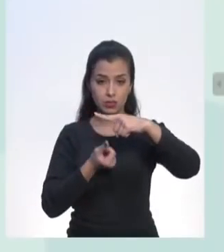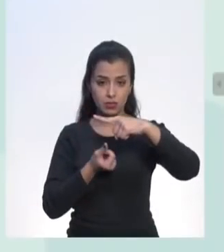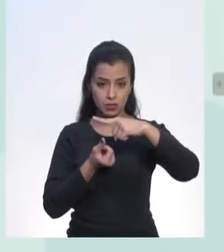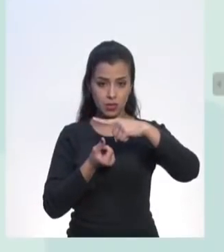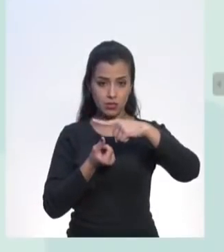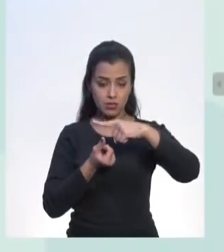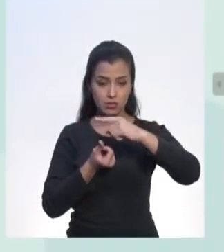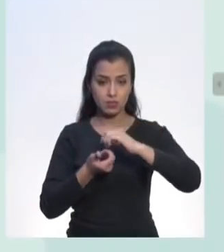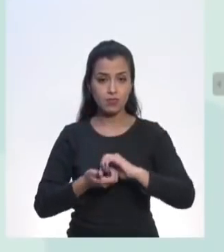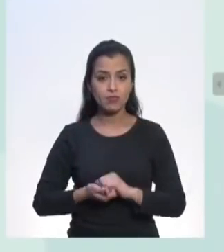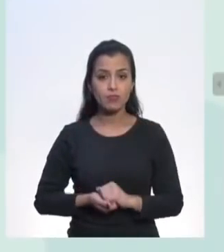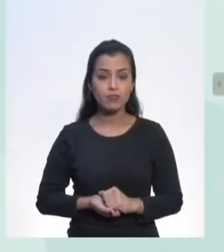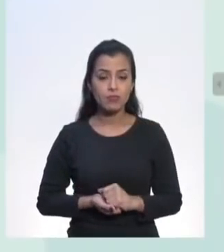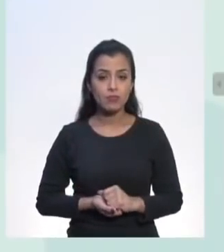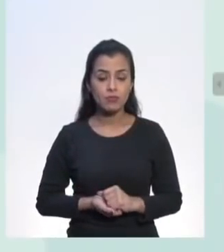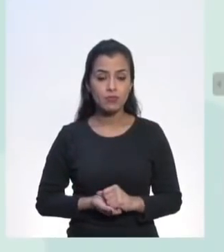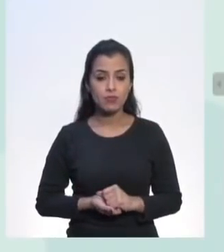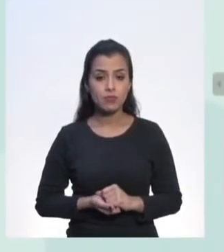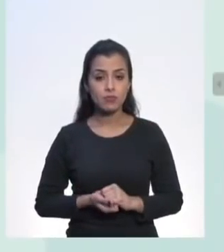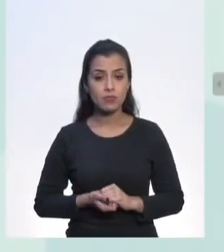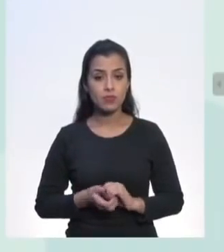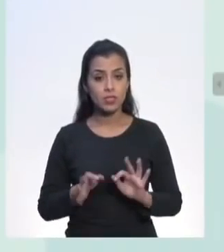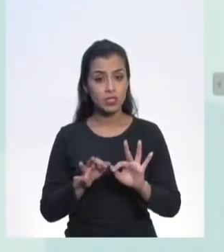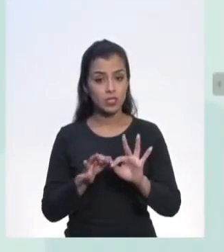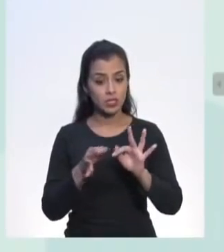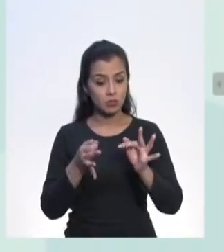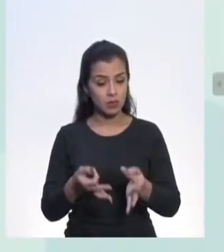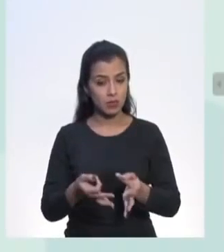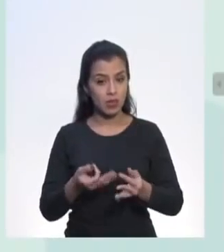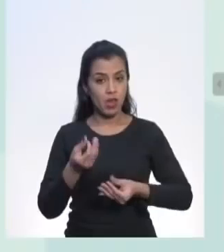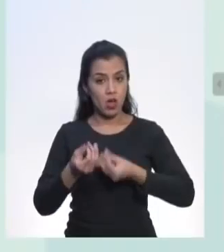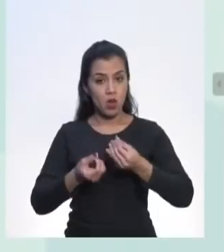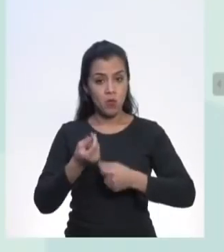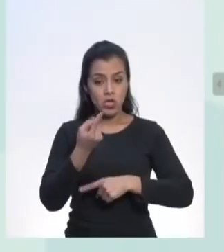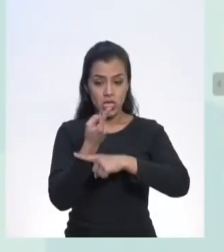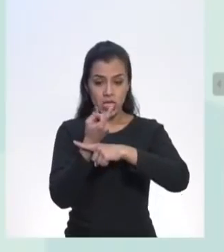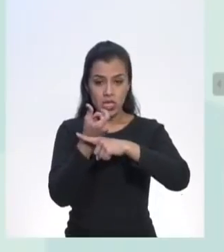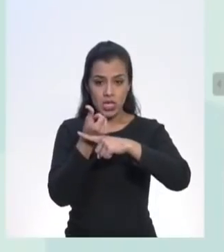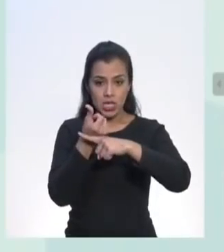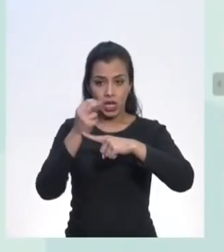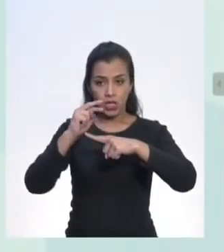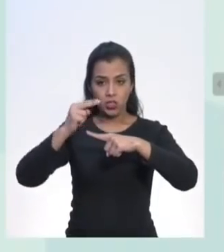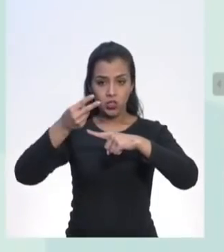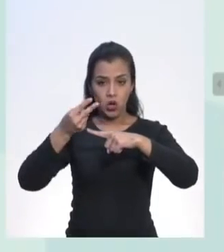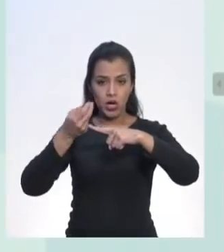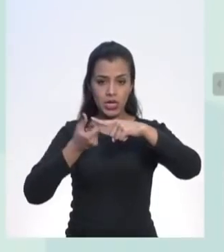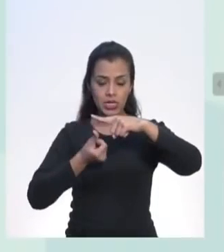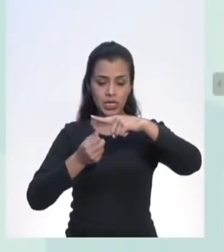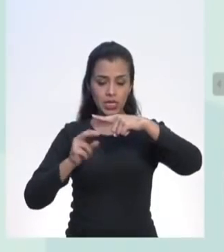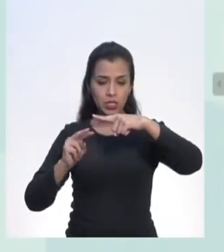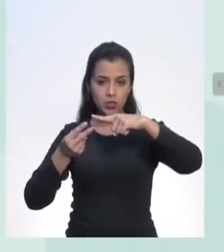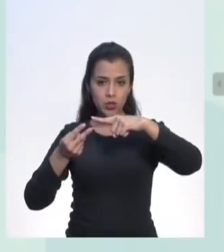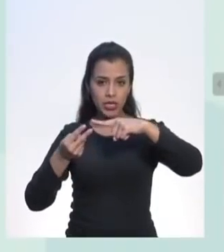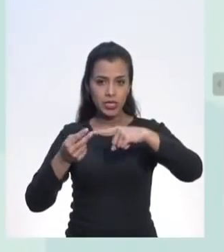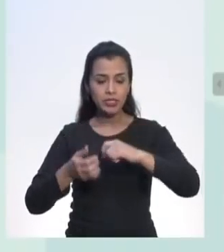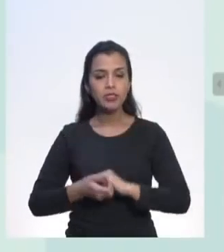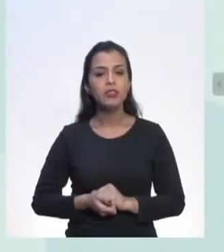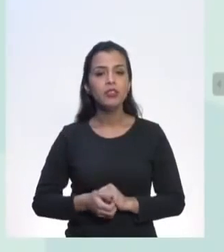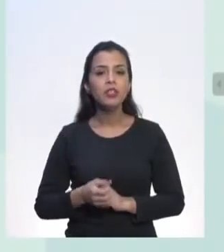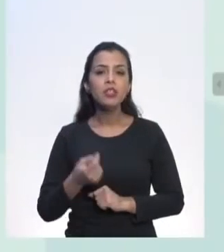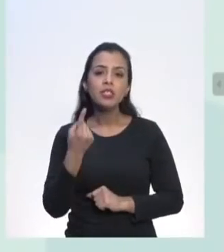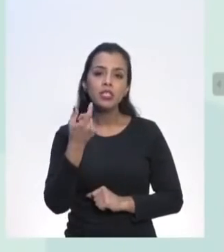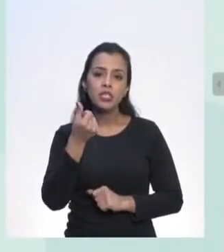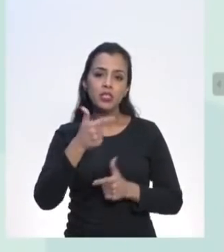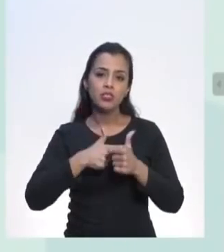nós podemos simplificar em cima e embaixo pelo número 2. 16 dividido por